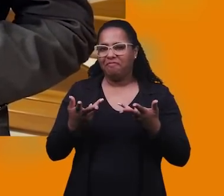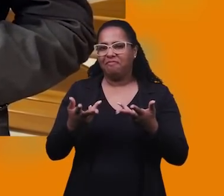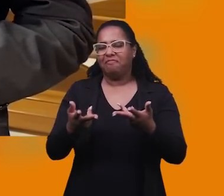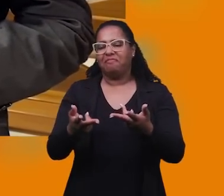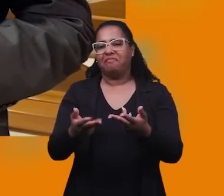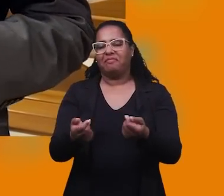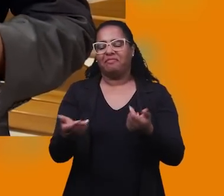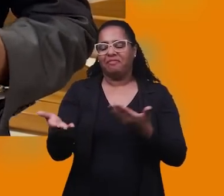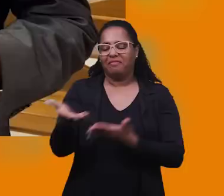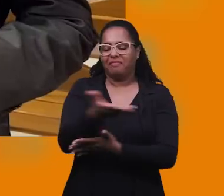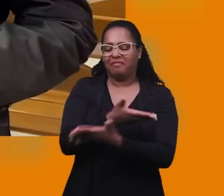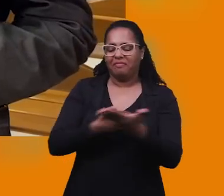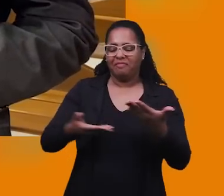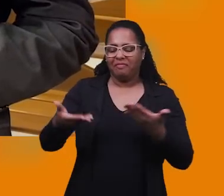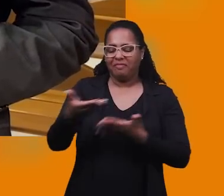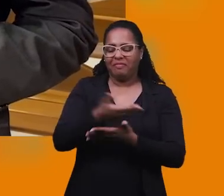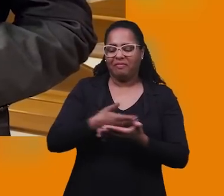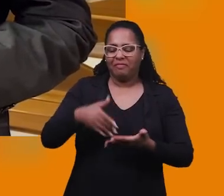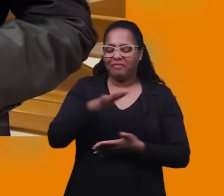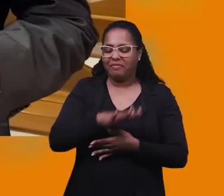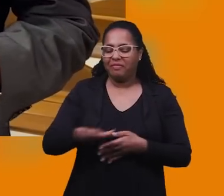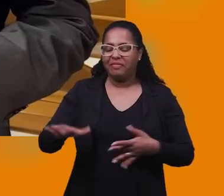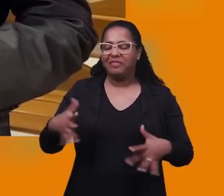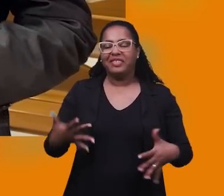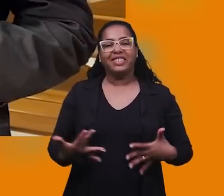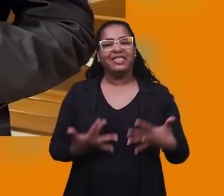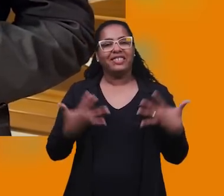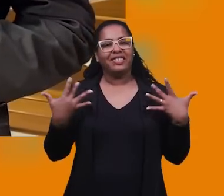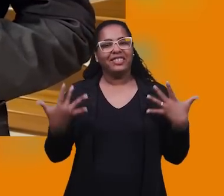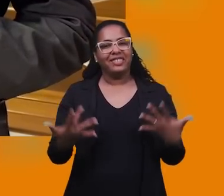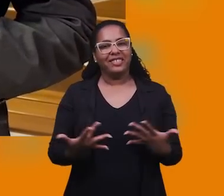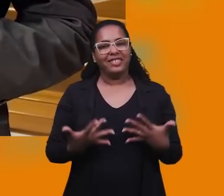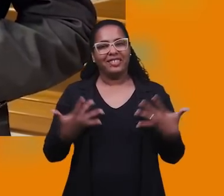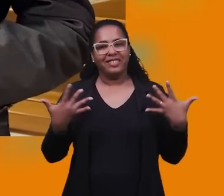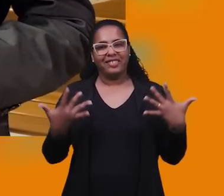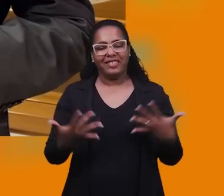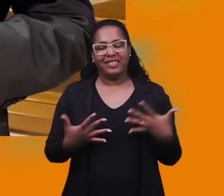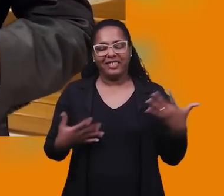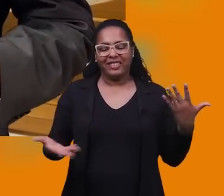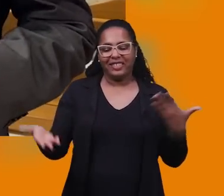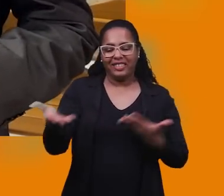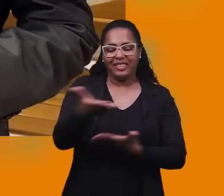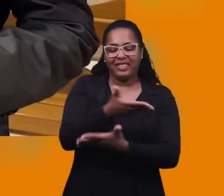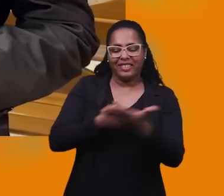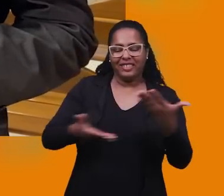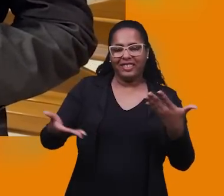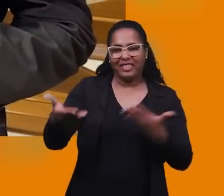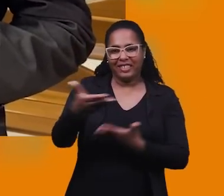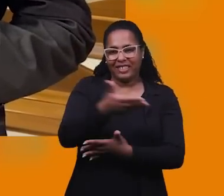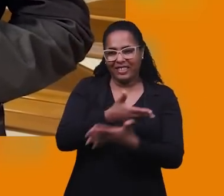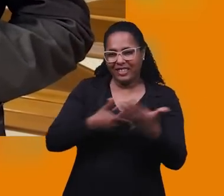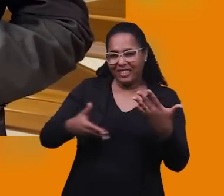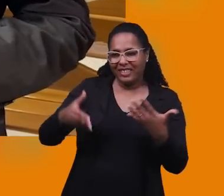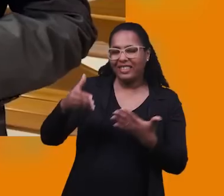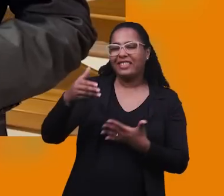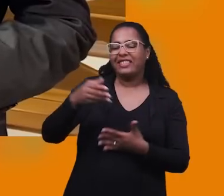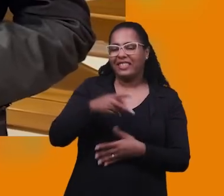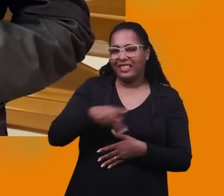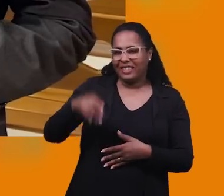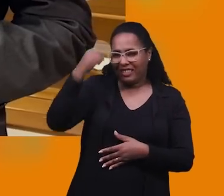maravilhoso, sabe, a participação das crianças, a alegria e o envolvimento delas,